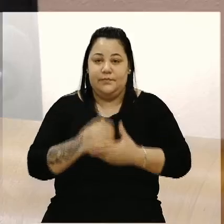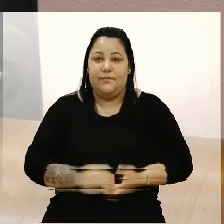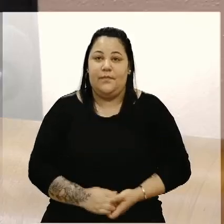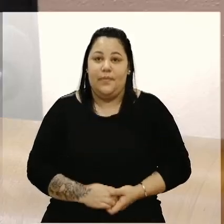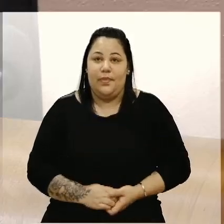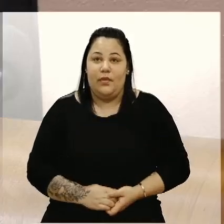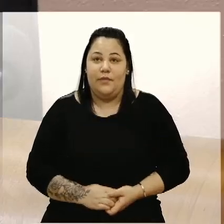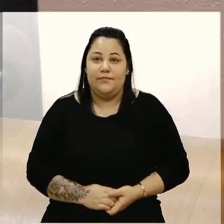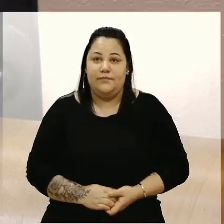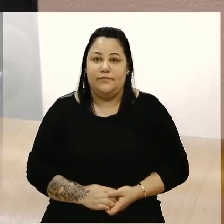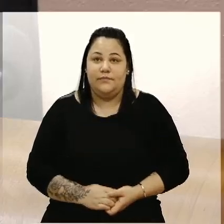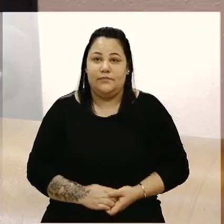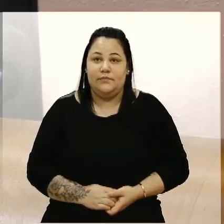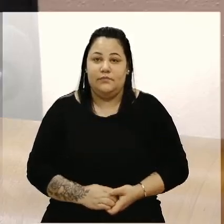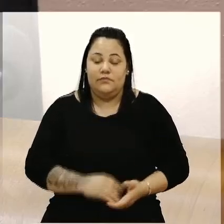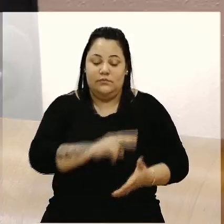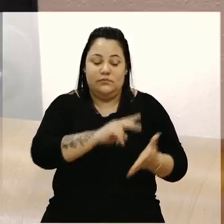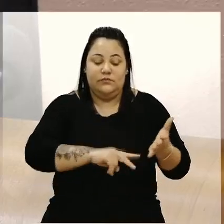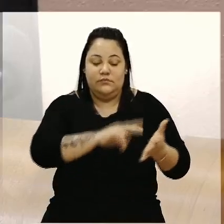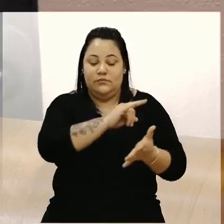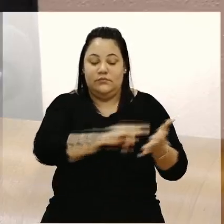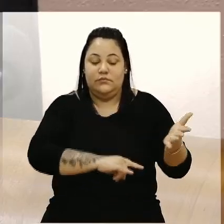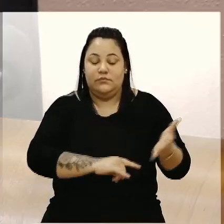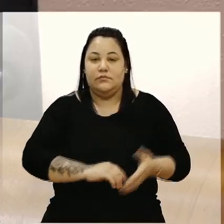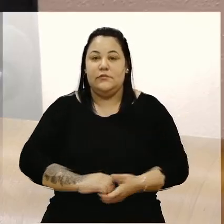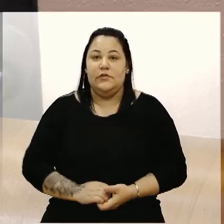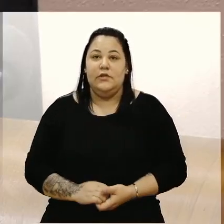leitura do requerimento.